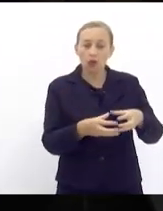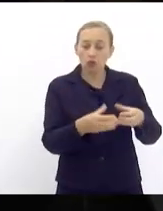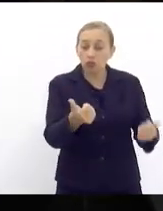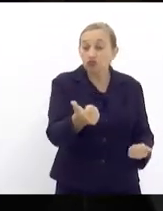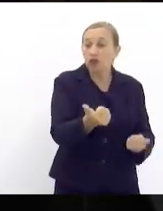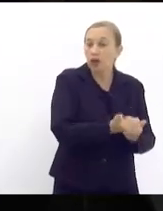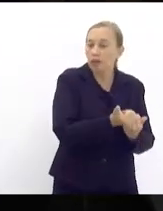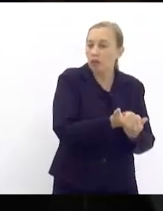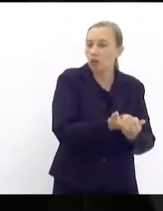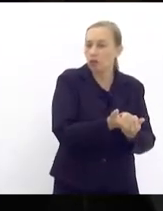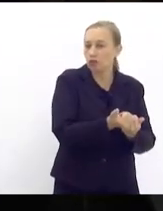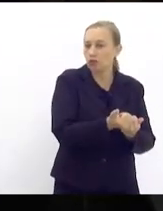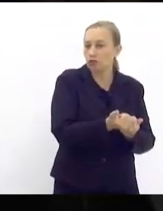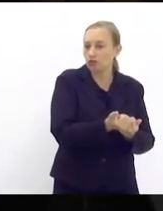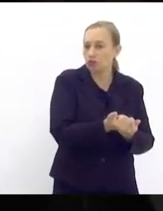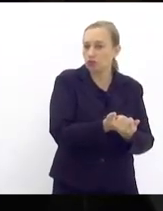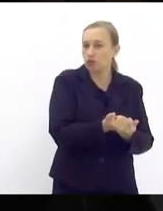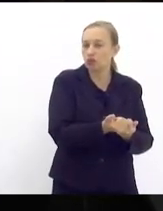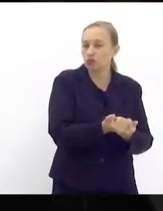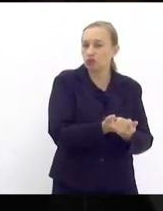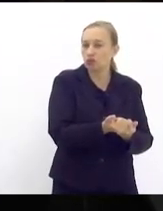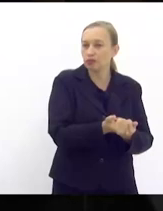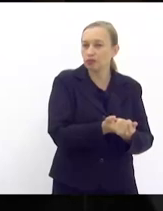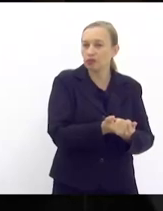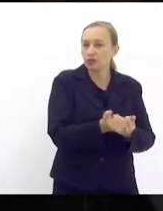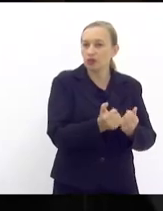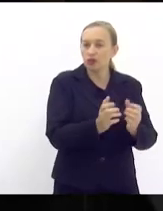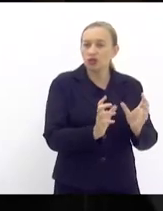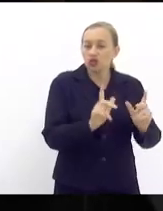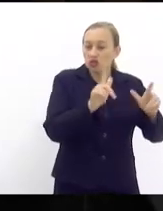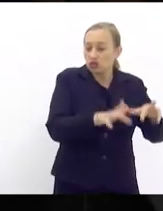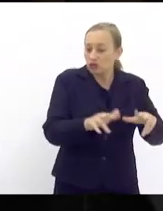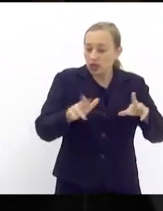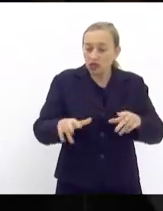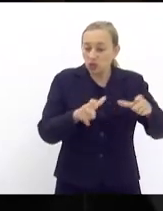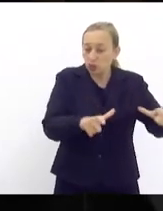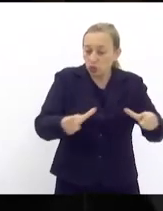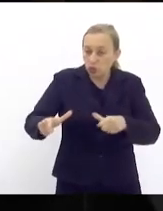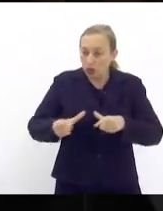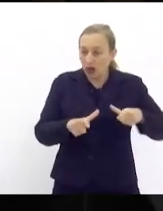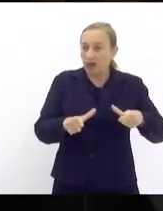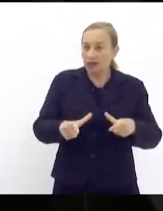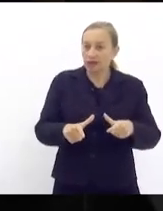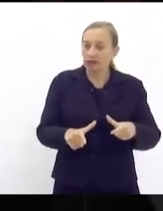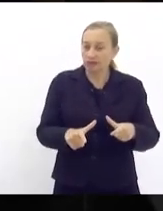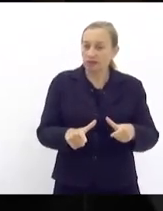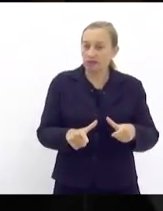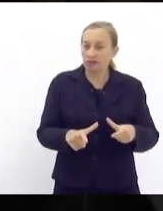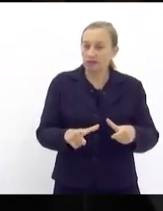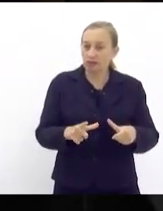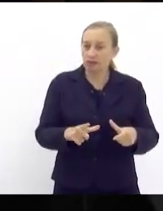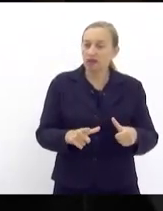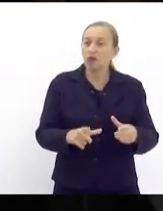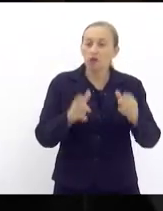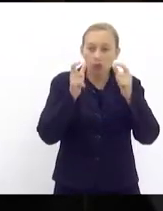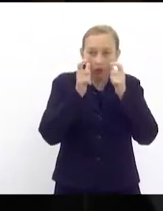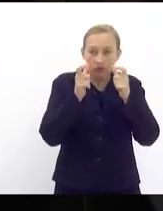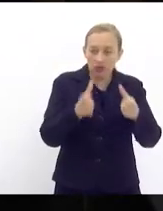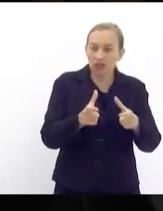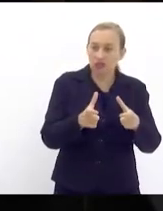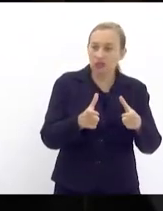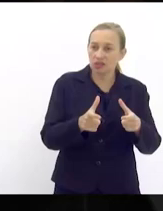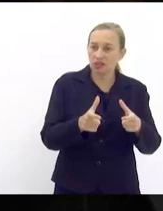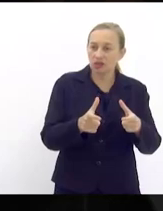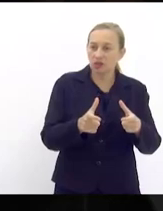tenha equipamentos públicos nos diferentes territórios equipamentos comunitários que garantam a atenção do usuário